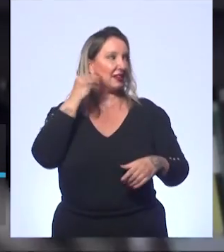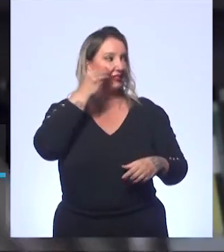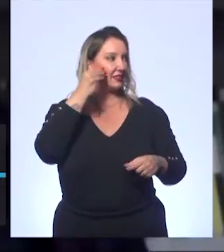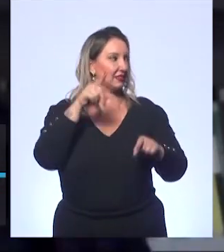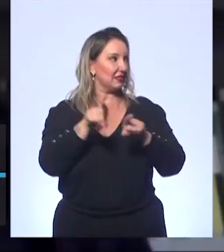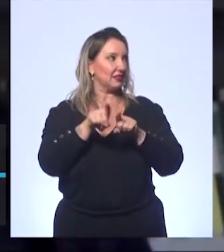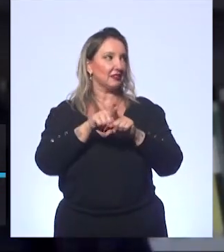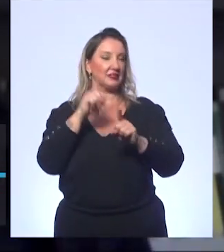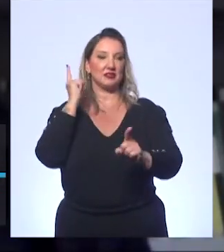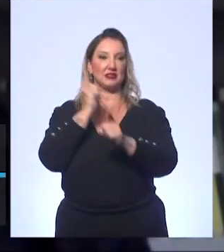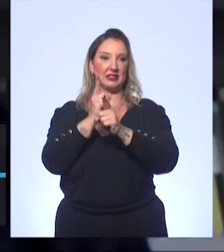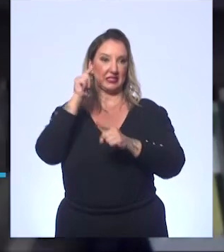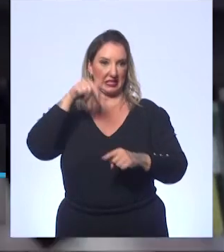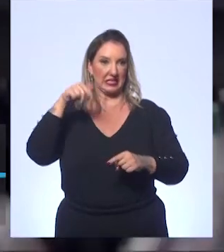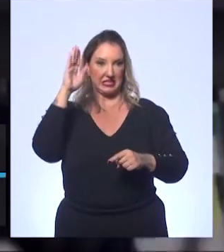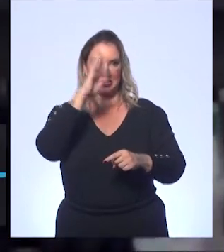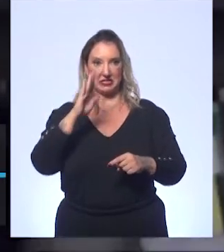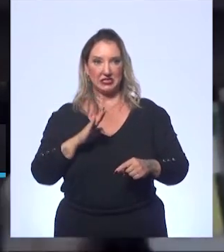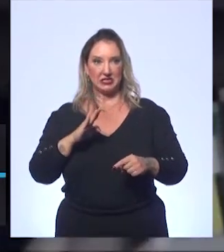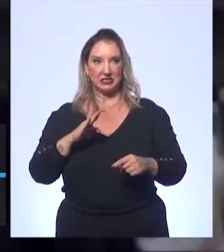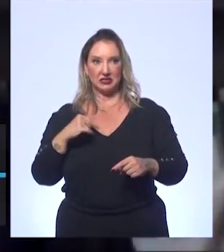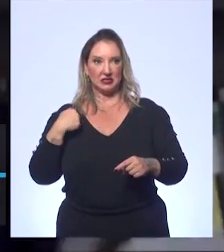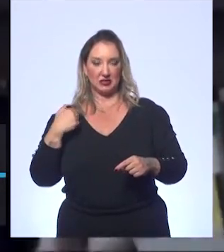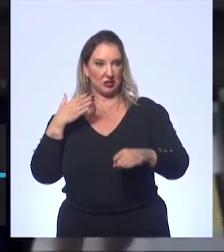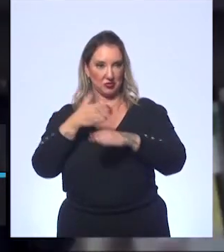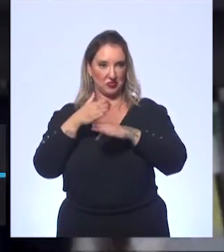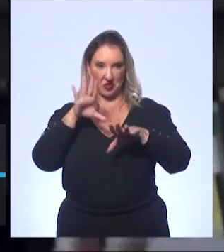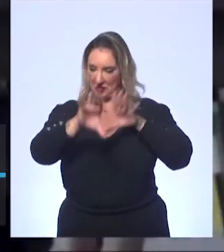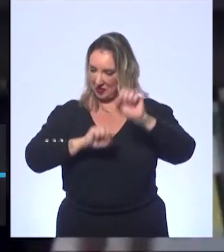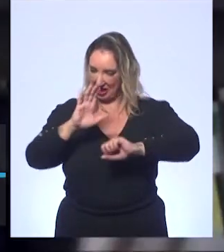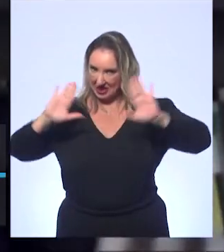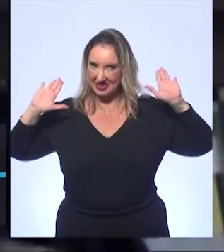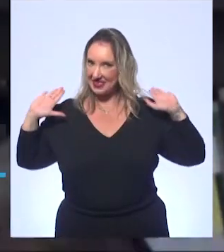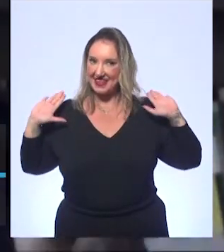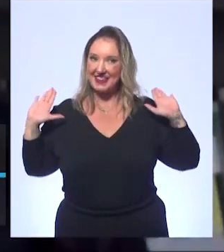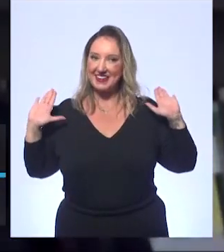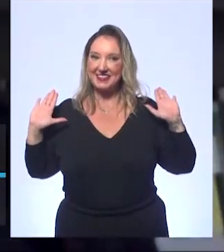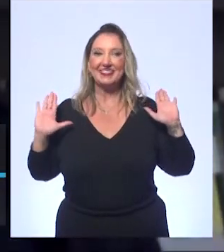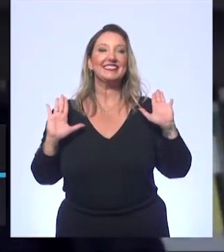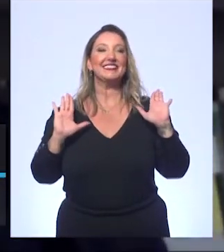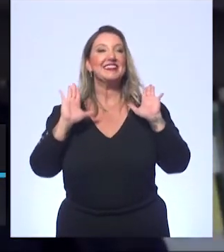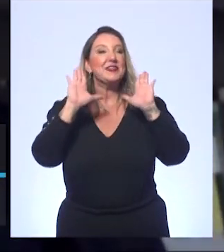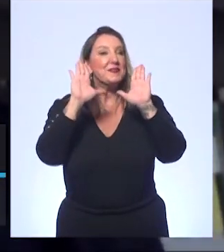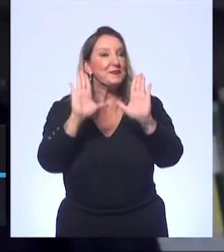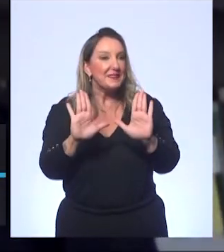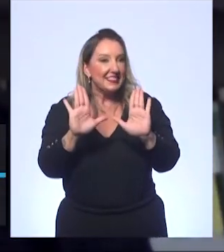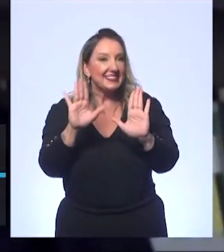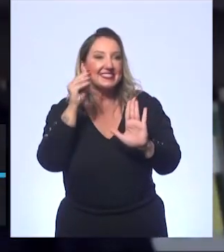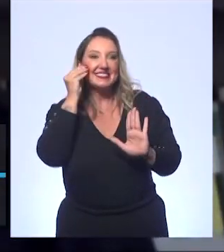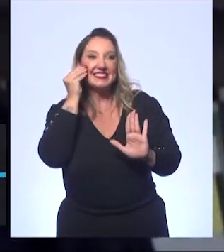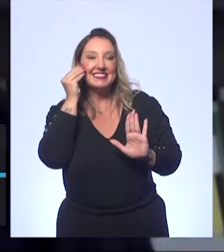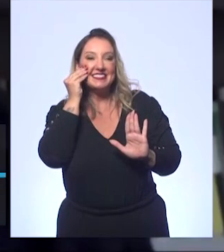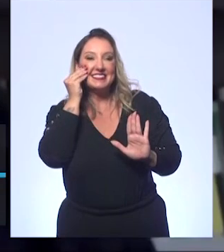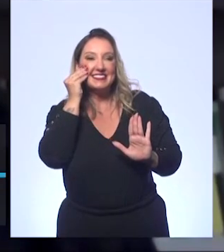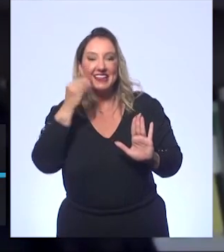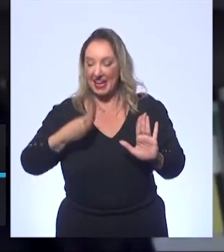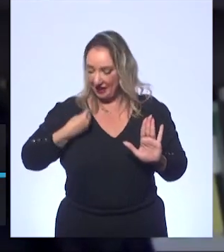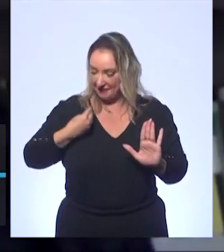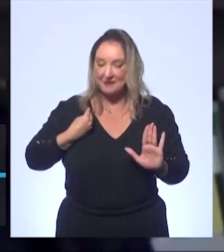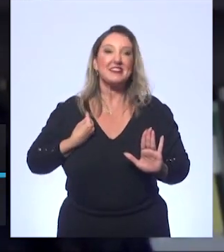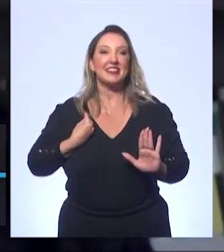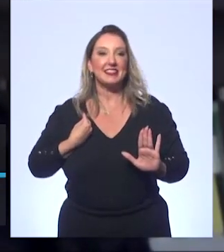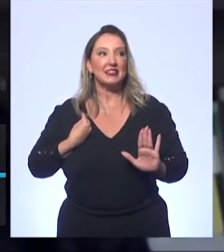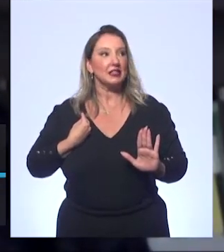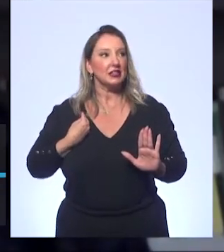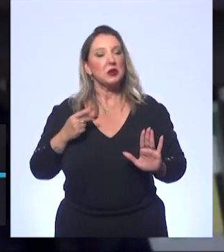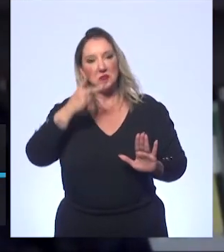também encontrei aqui no Brasil. Bom, eu não vim para colonizar, tá bom, gente? Mas sim para tentar, né, a vida, né? E aí fui